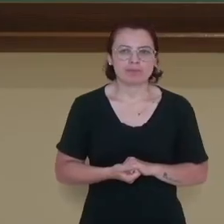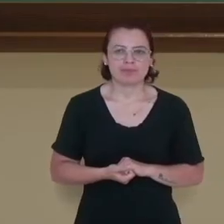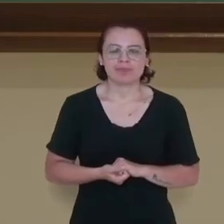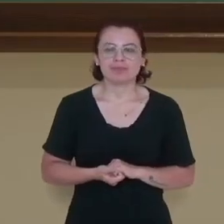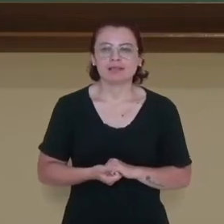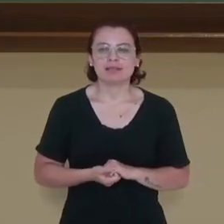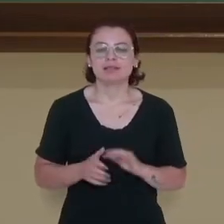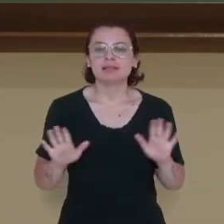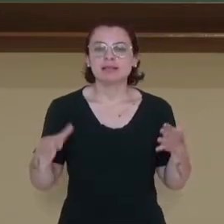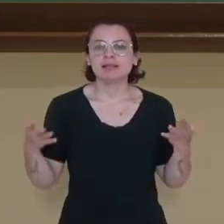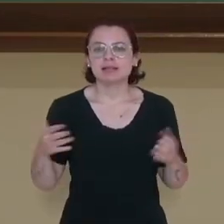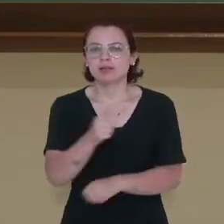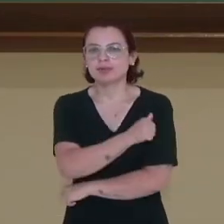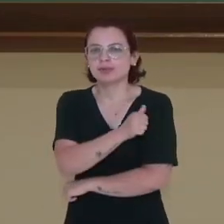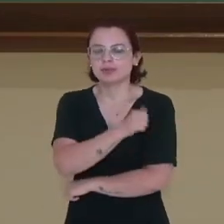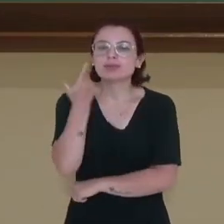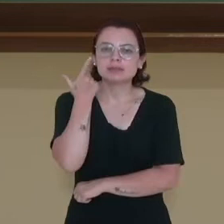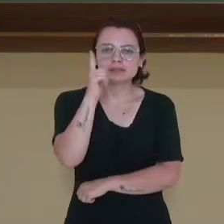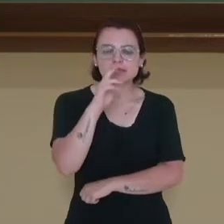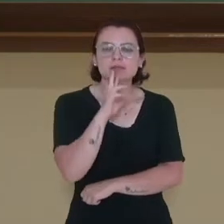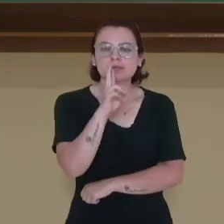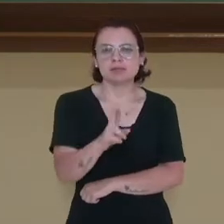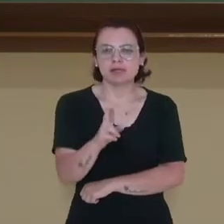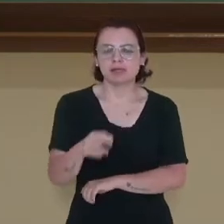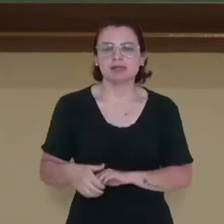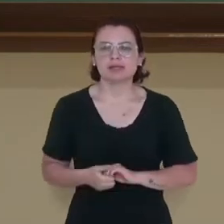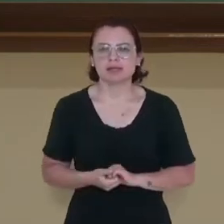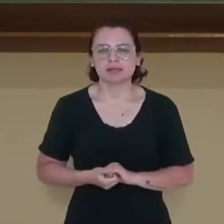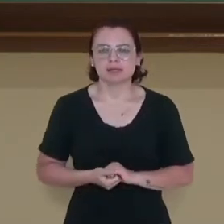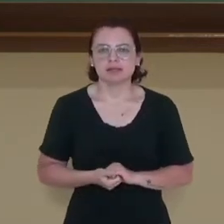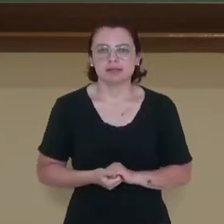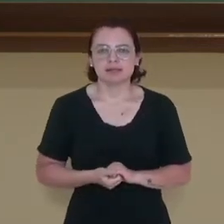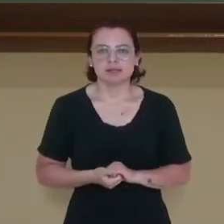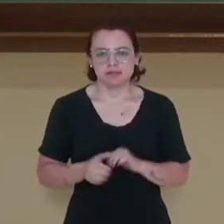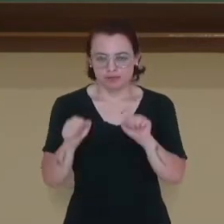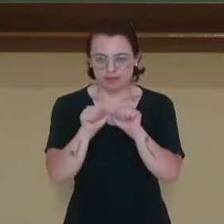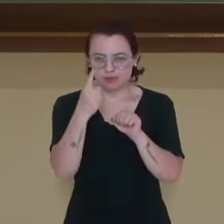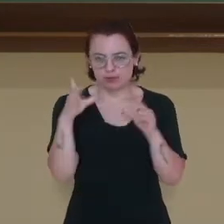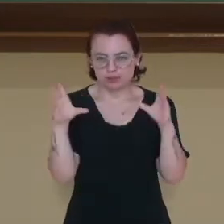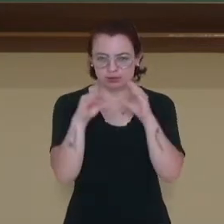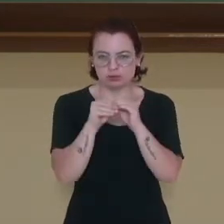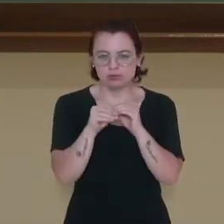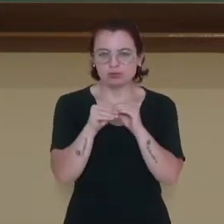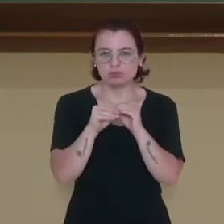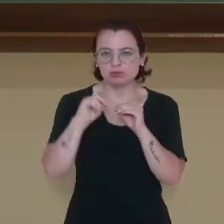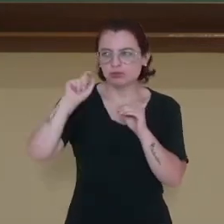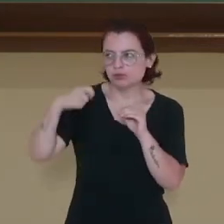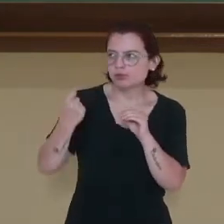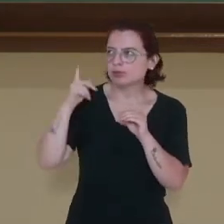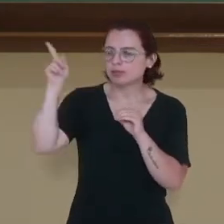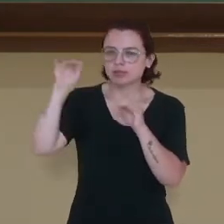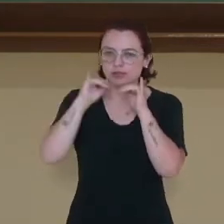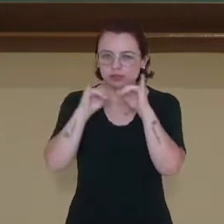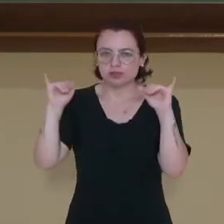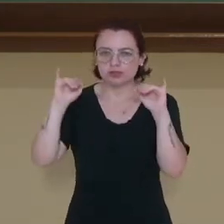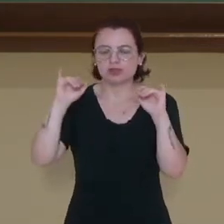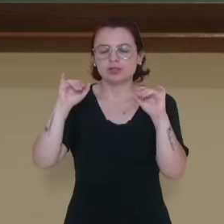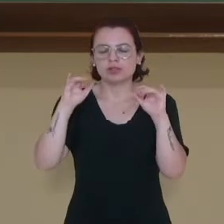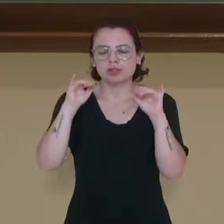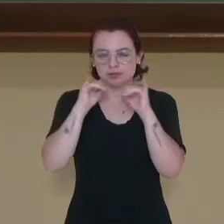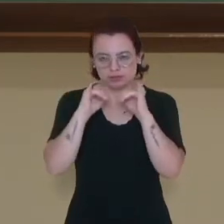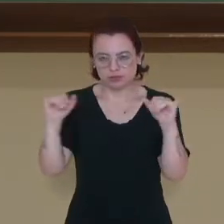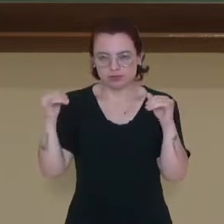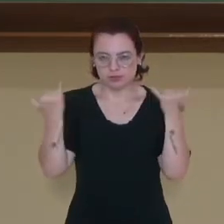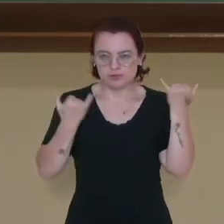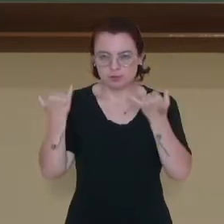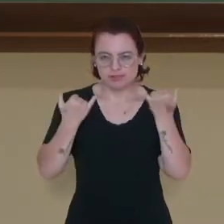E aí, alunos, conseguiram colocar então a sua resposta aí, fazendo um resumo, né, daquilo que é proposto naquele textinho, né, que nós